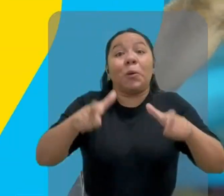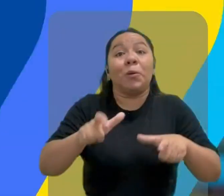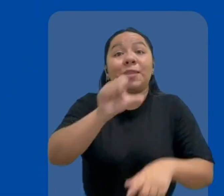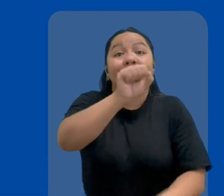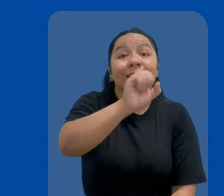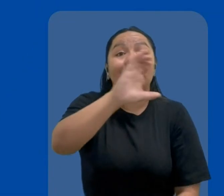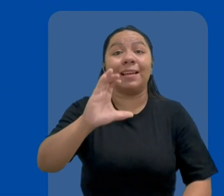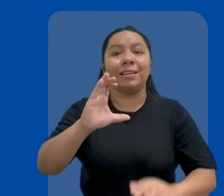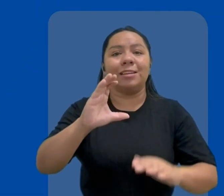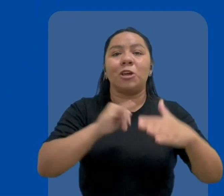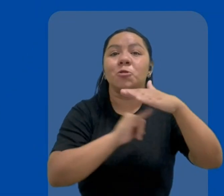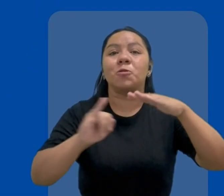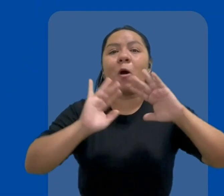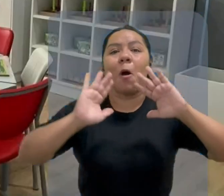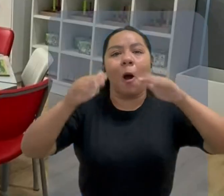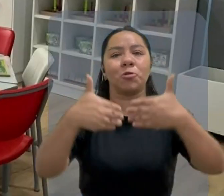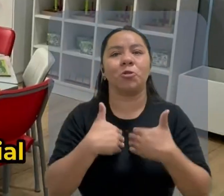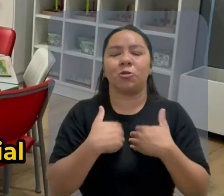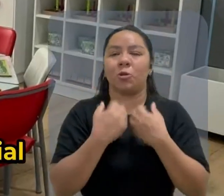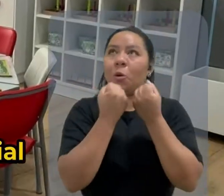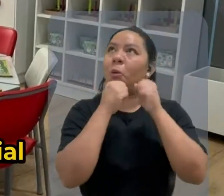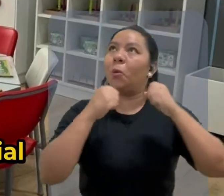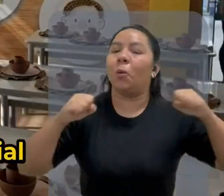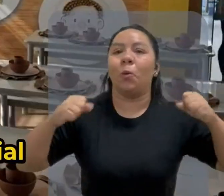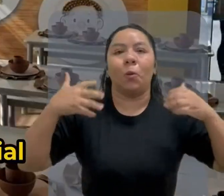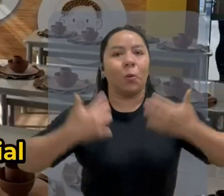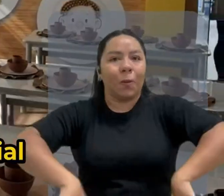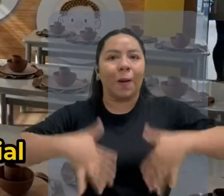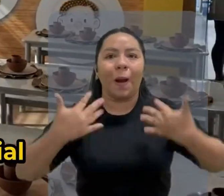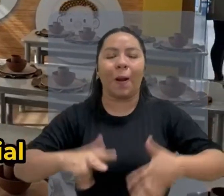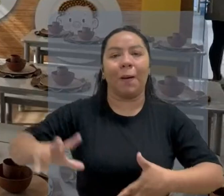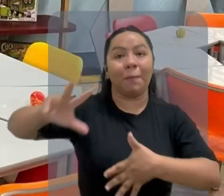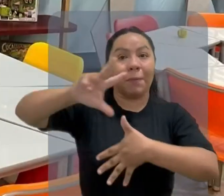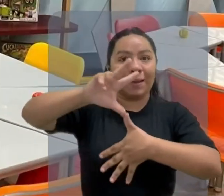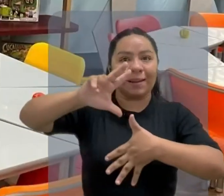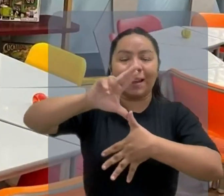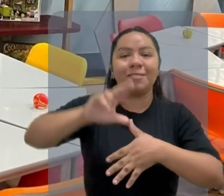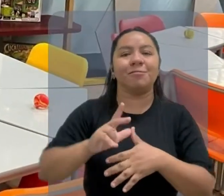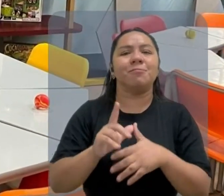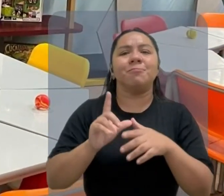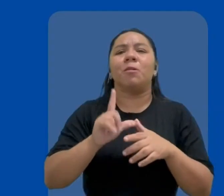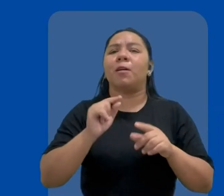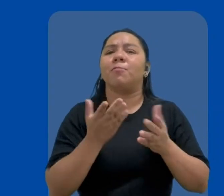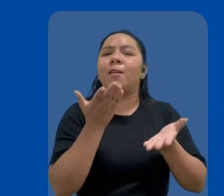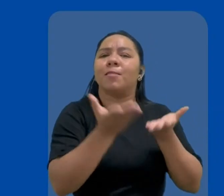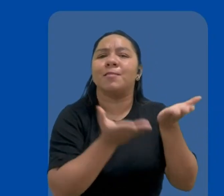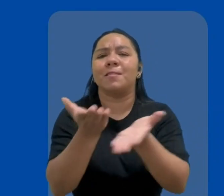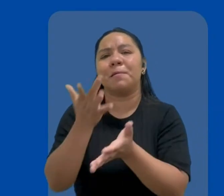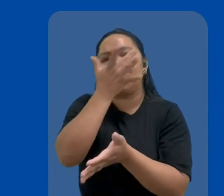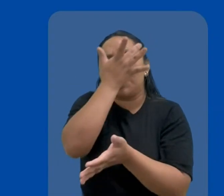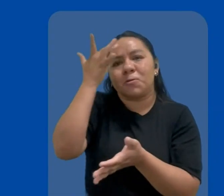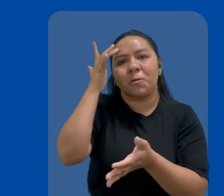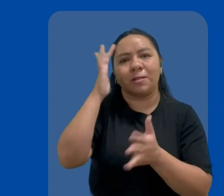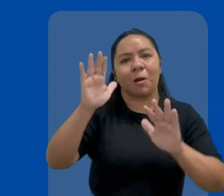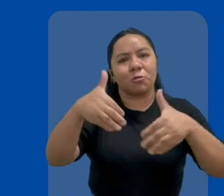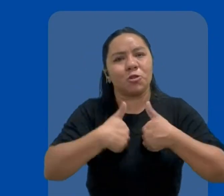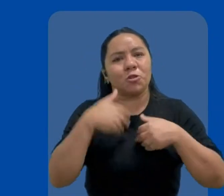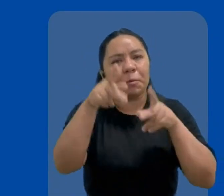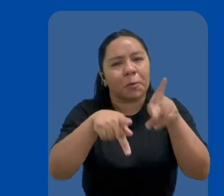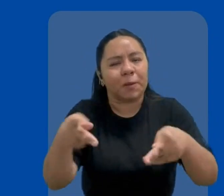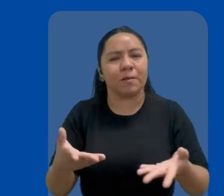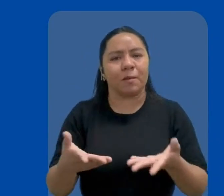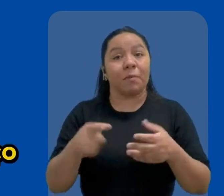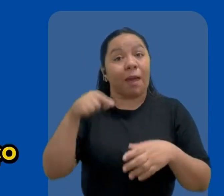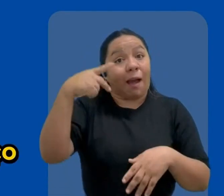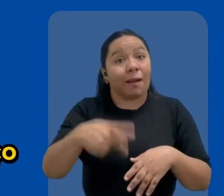22! Estou aqui em Balneário Camboriú, na Casa do Autista, maior complexo neurosensorial da América Latina, projetado para atender gratuitamente a